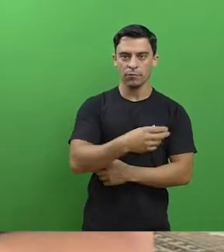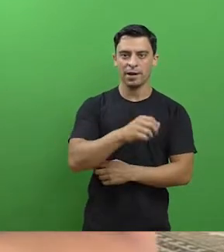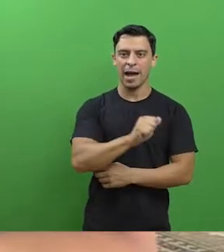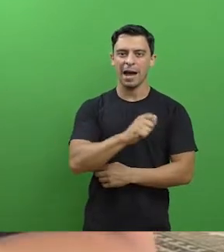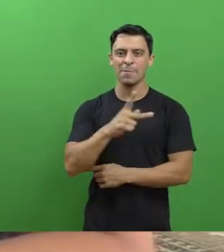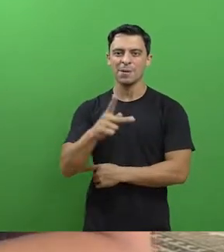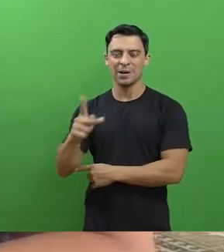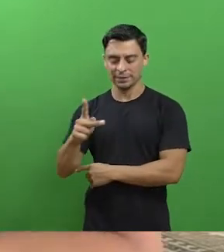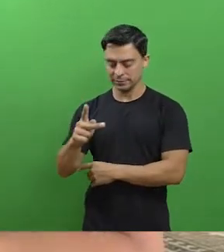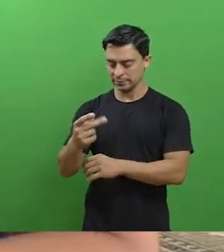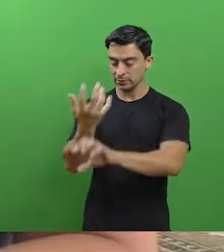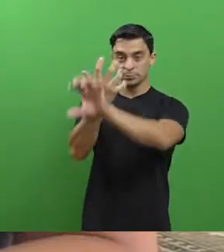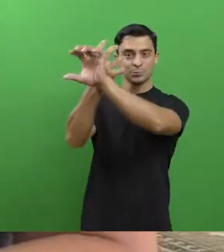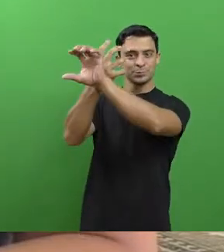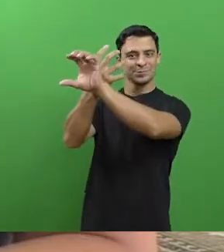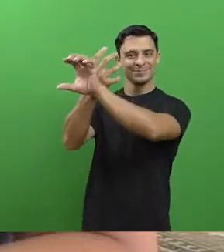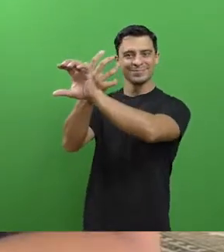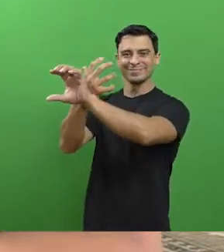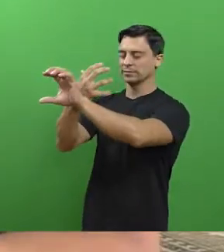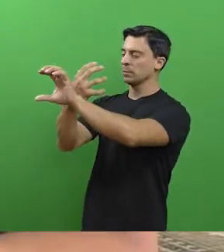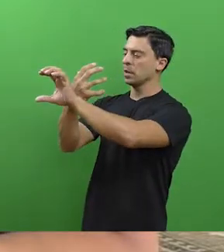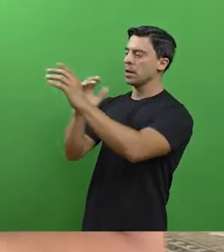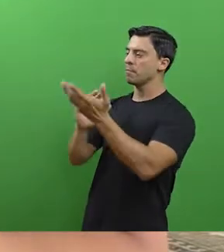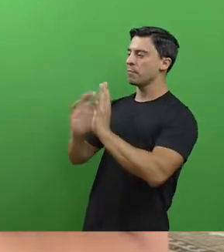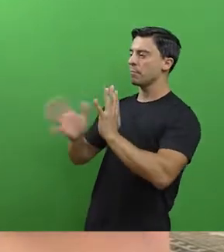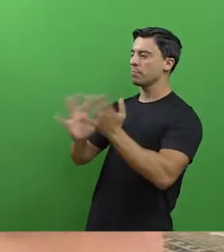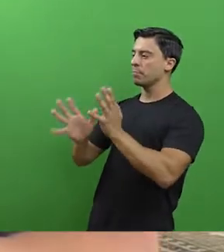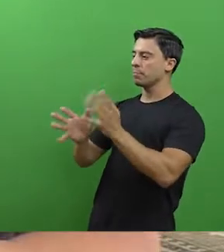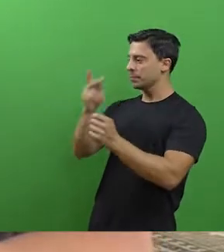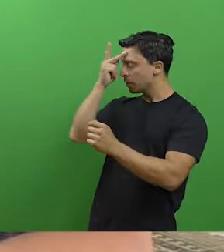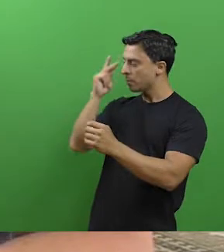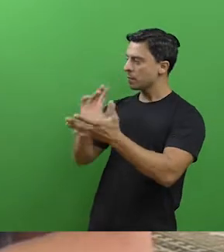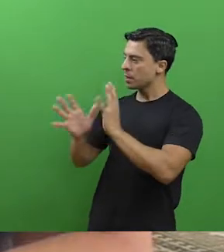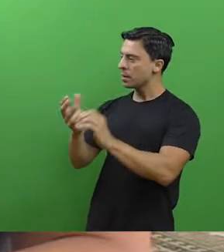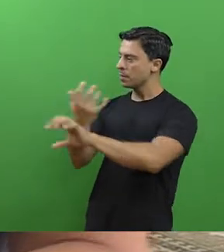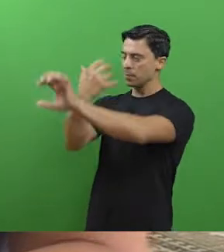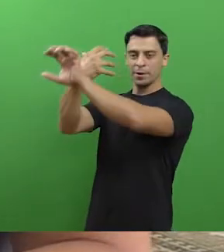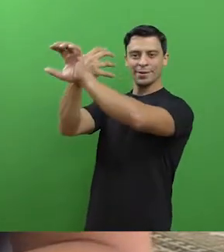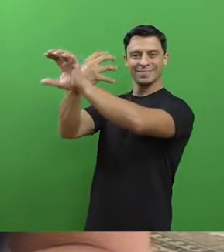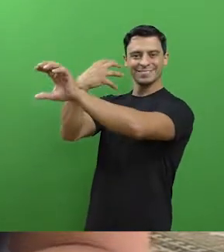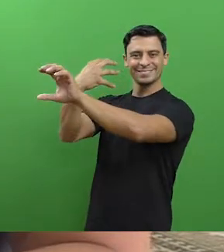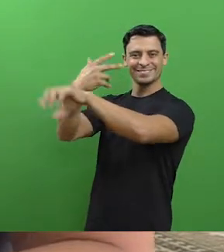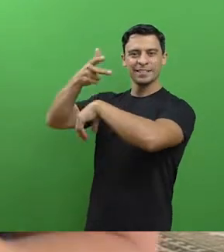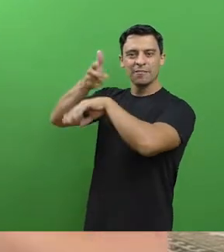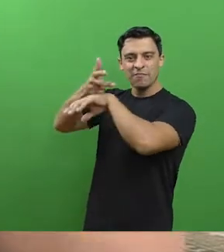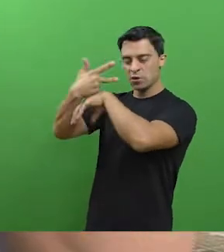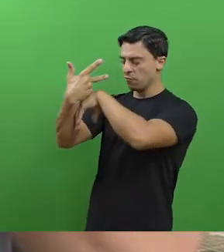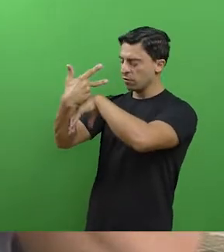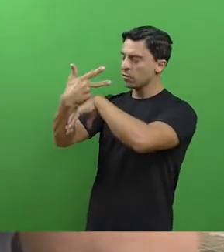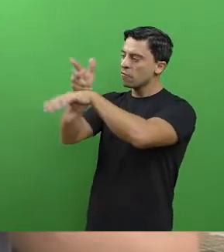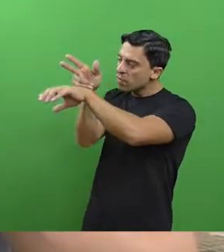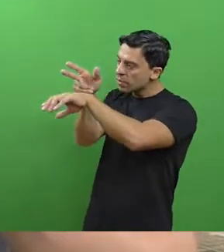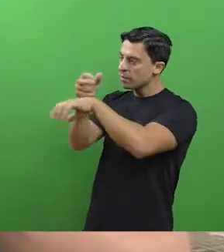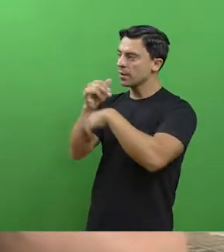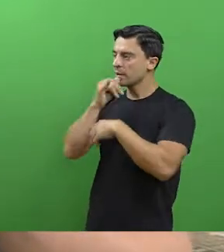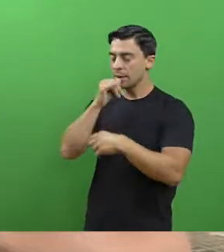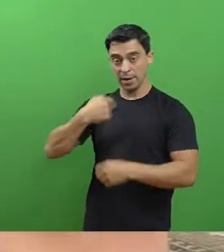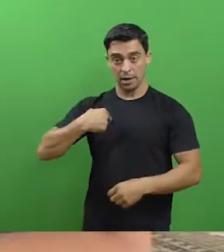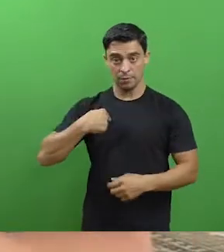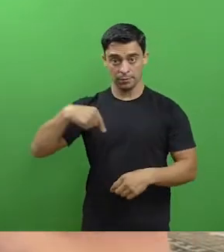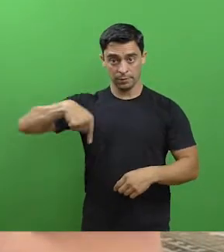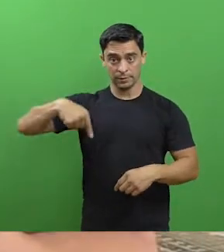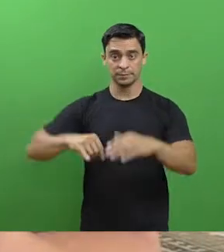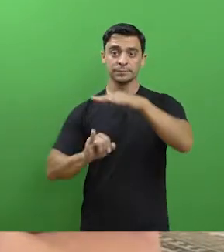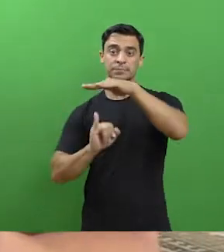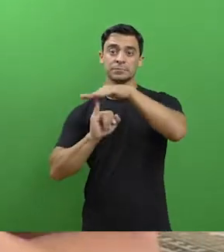consegue conversar por meio de vídeo. Então, o surdo consegue... por exemplo, eu estou aqui, né, no IFSC, se eu vou conversar com um surdo, e ele